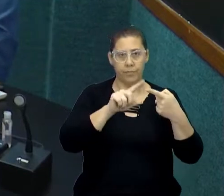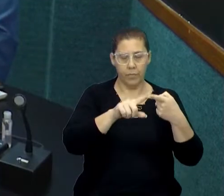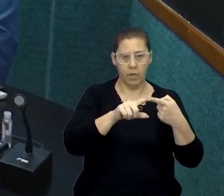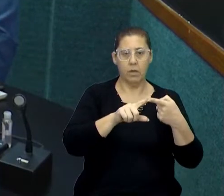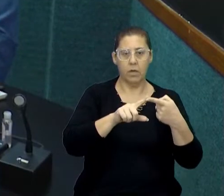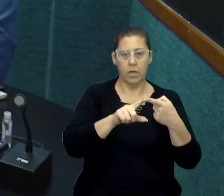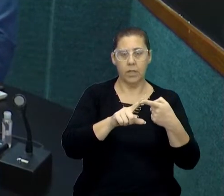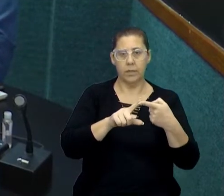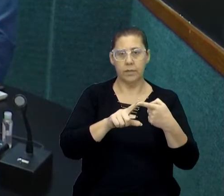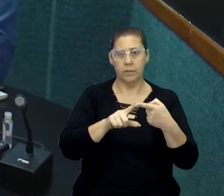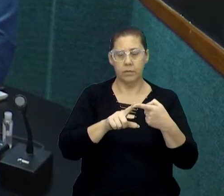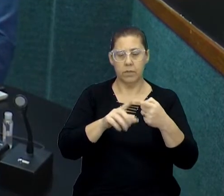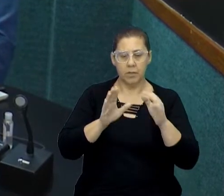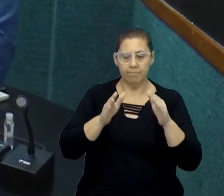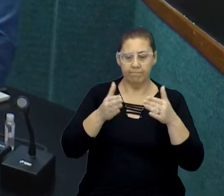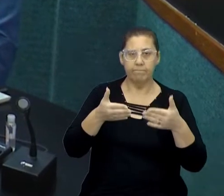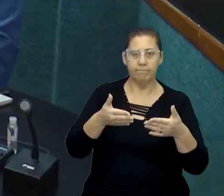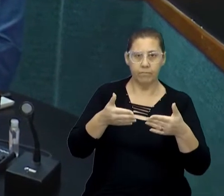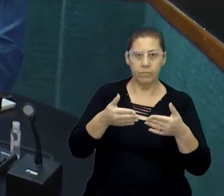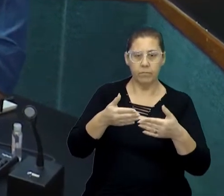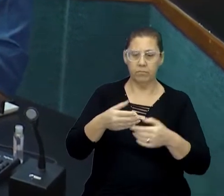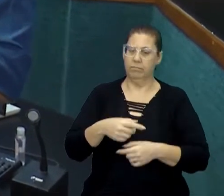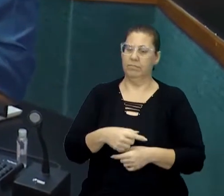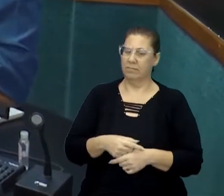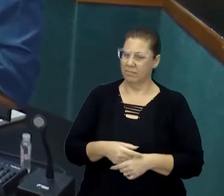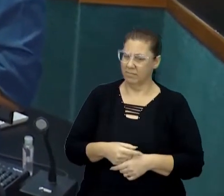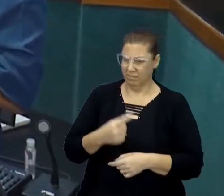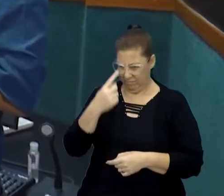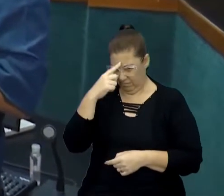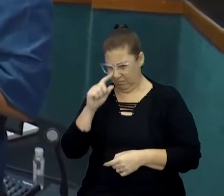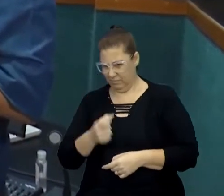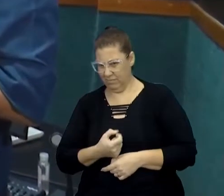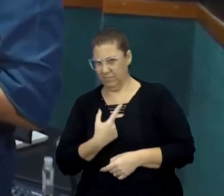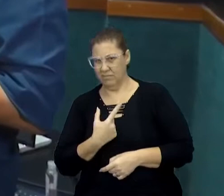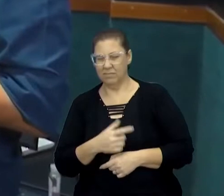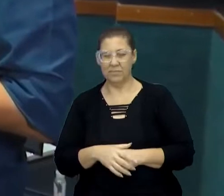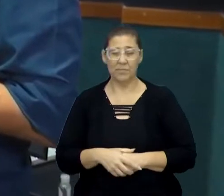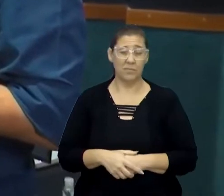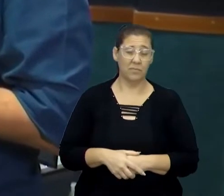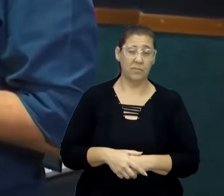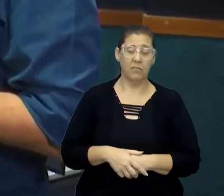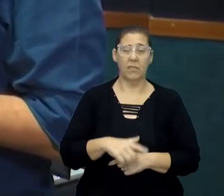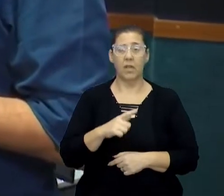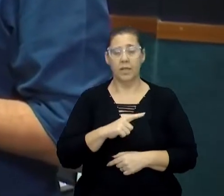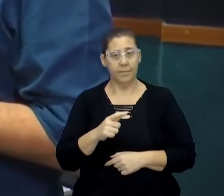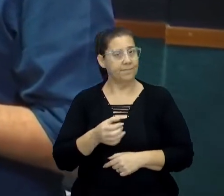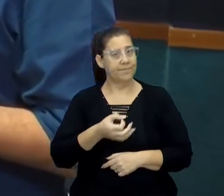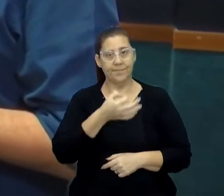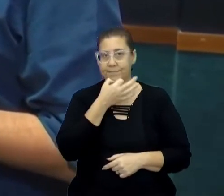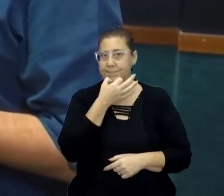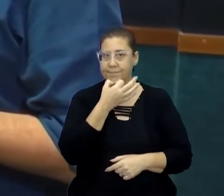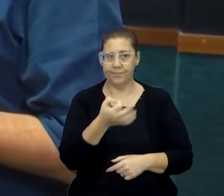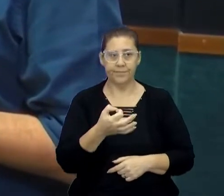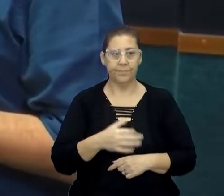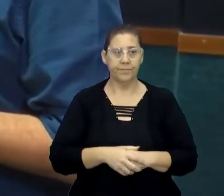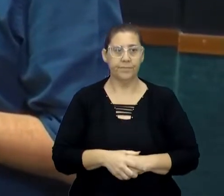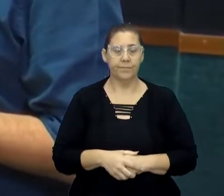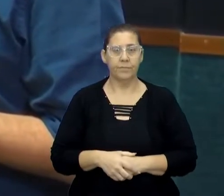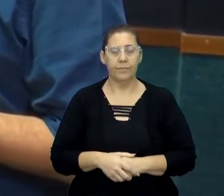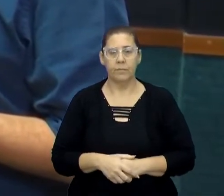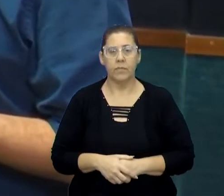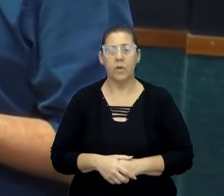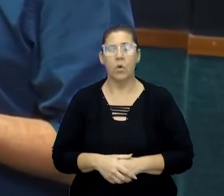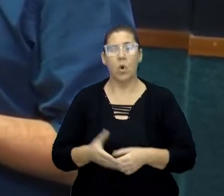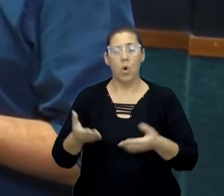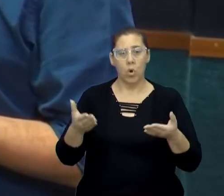fazer isso que eu já disse, olhar duvidando de tudo. Tem um exemplo que eu até comentei com você também fora aqui da aula,